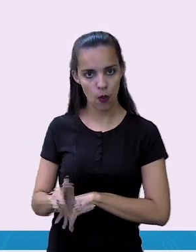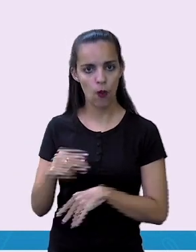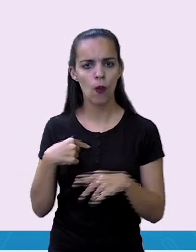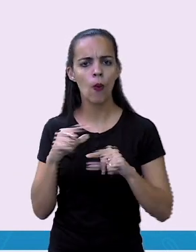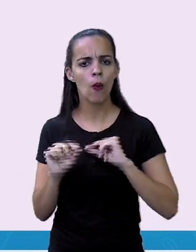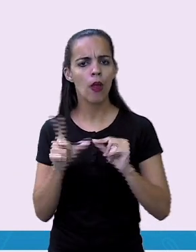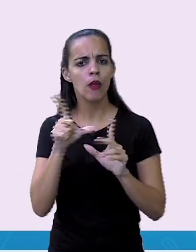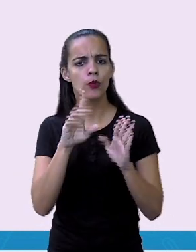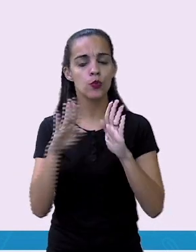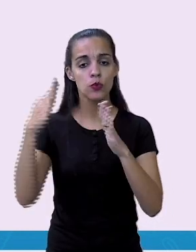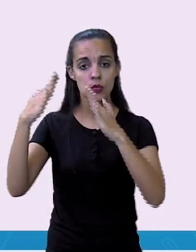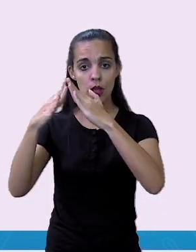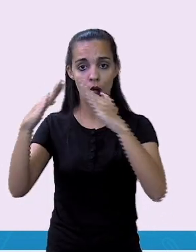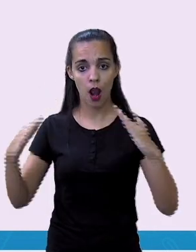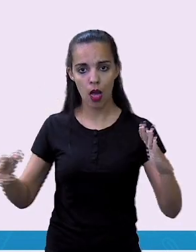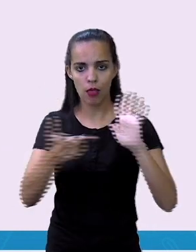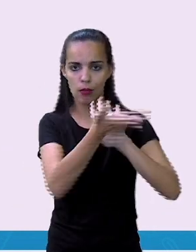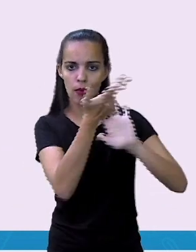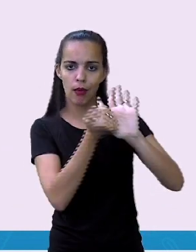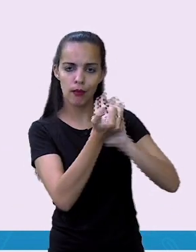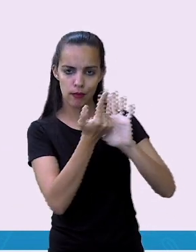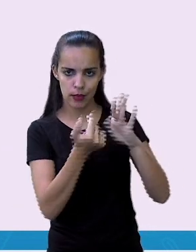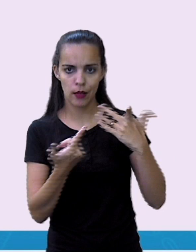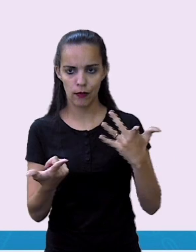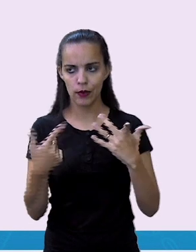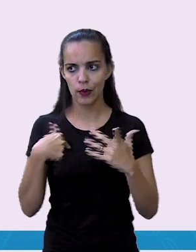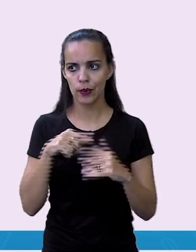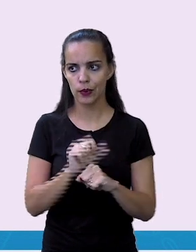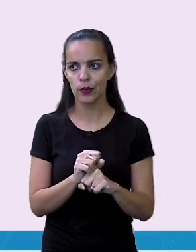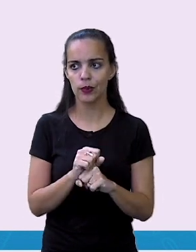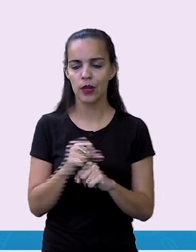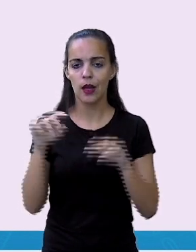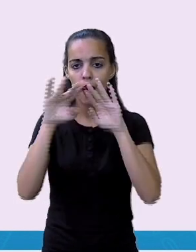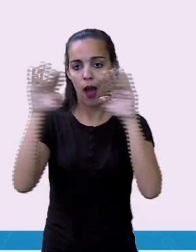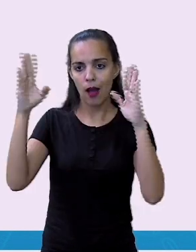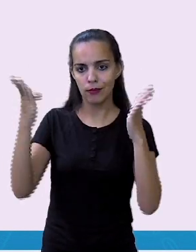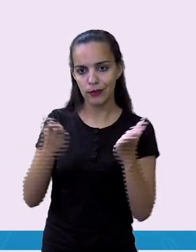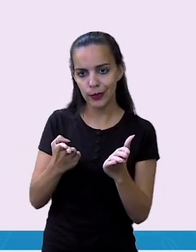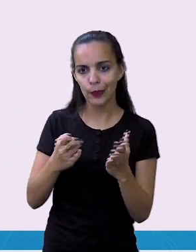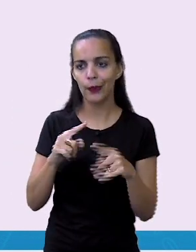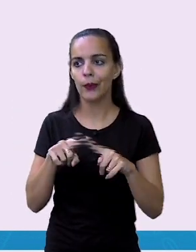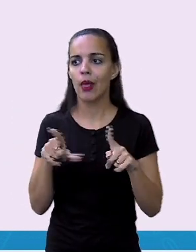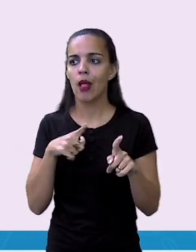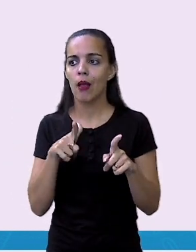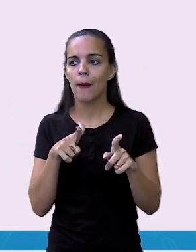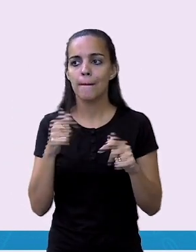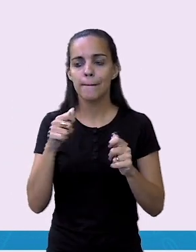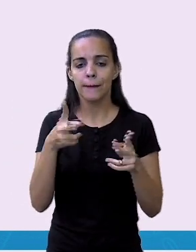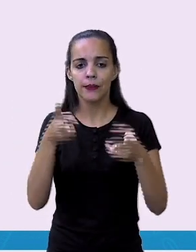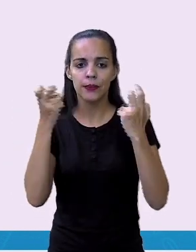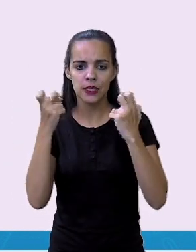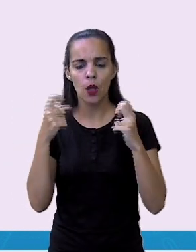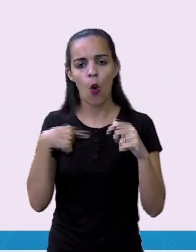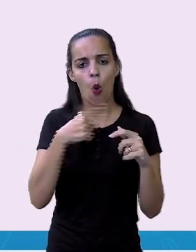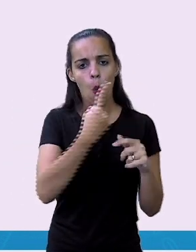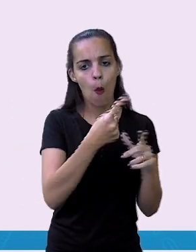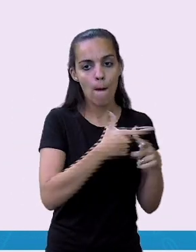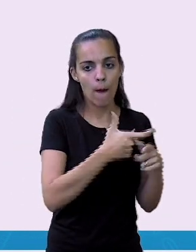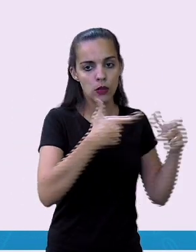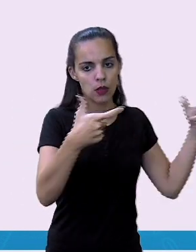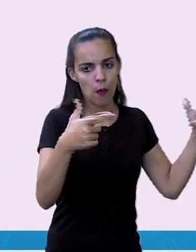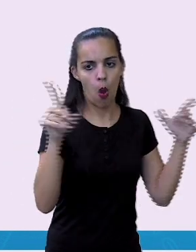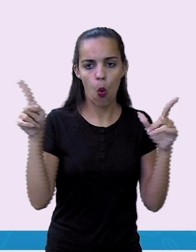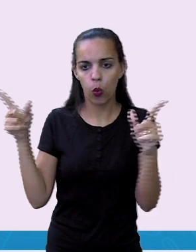proporcionalidade. Lembrando que, para ampliar uma figura, essa razão tem que ser maior do que 1.